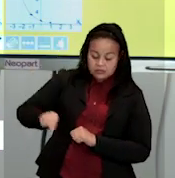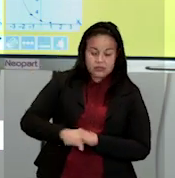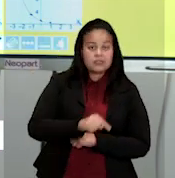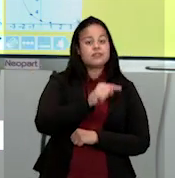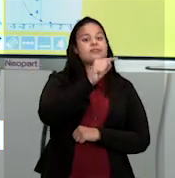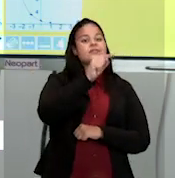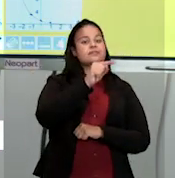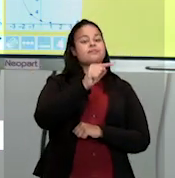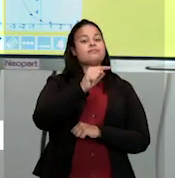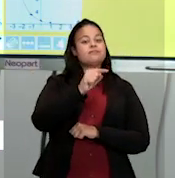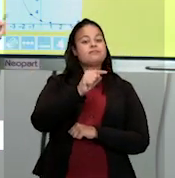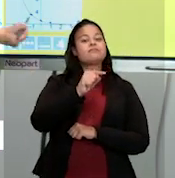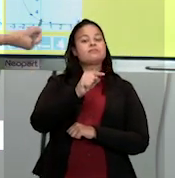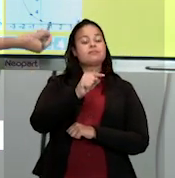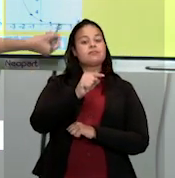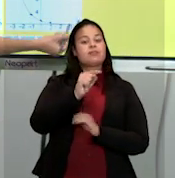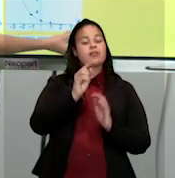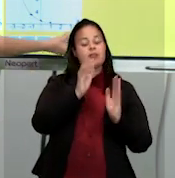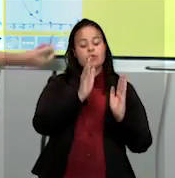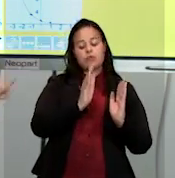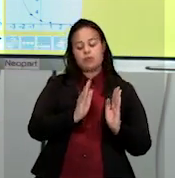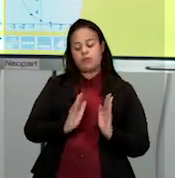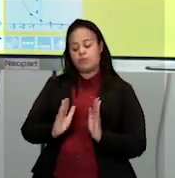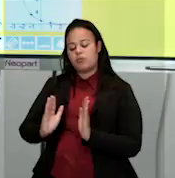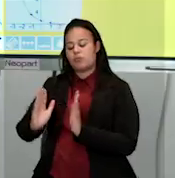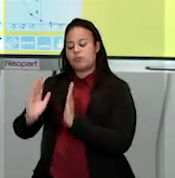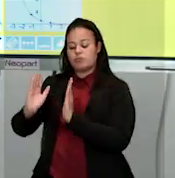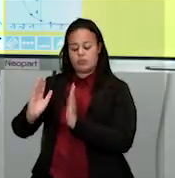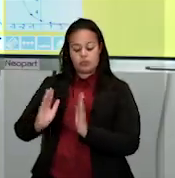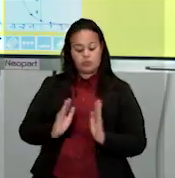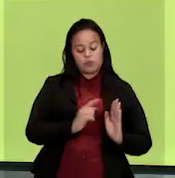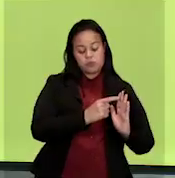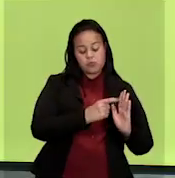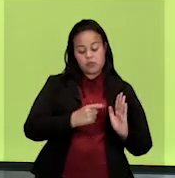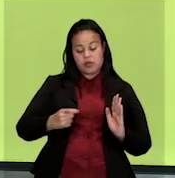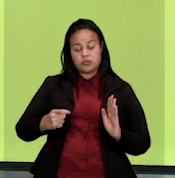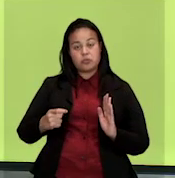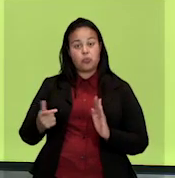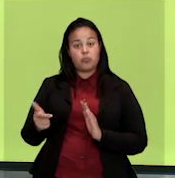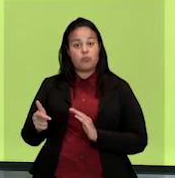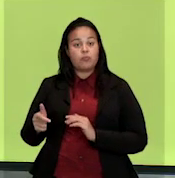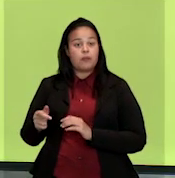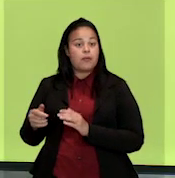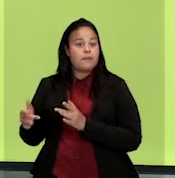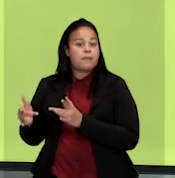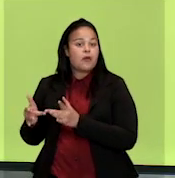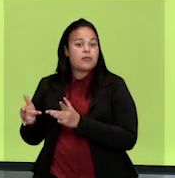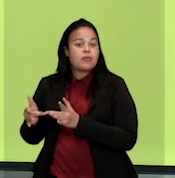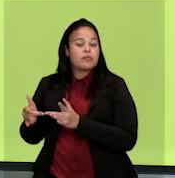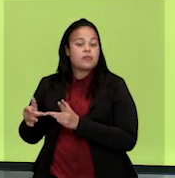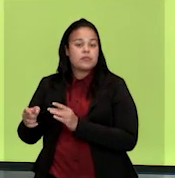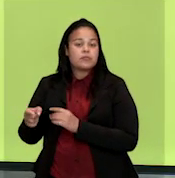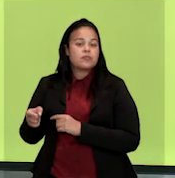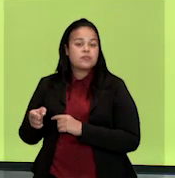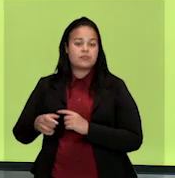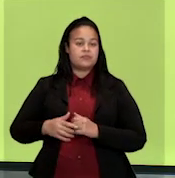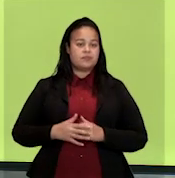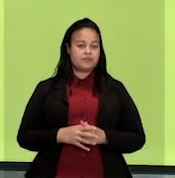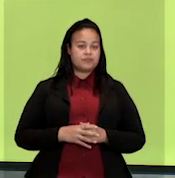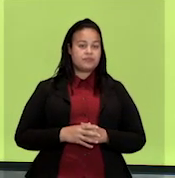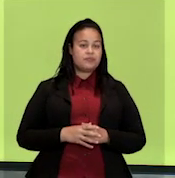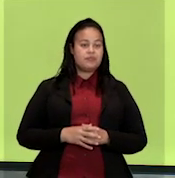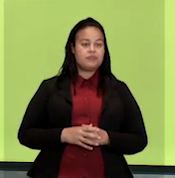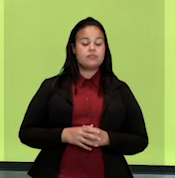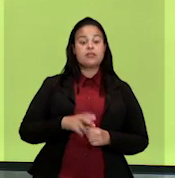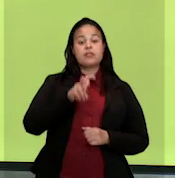crescente, que os valores vão ficando cada vez mais próximos do eixo, sem tocar o eixo x. Então, tenha pelo menos 5